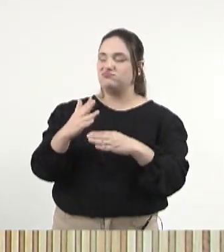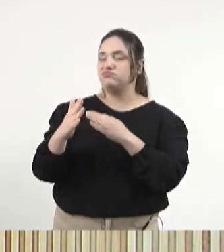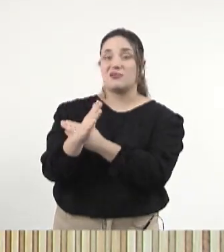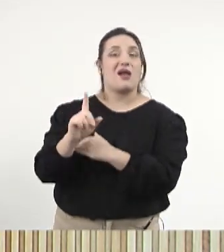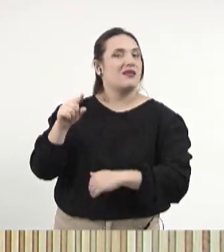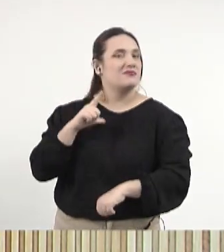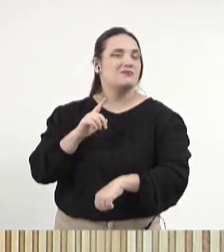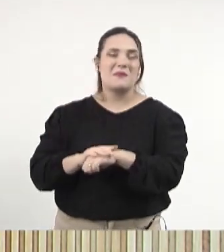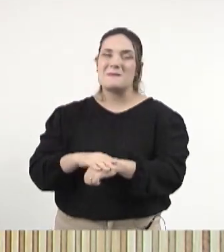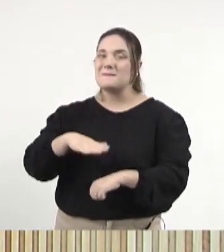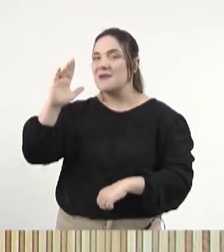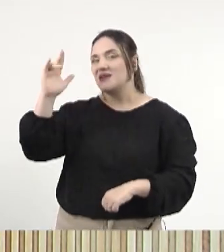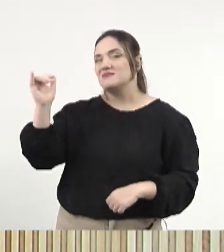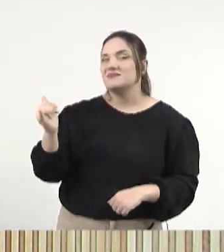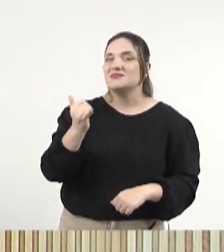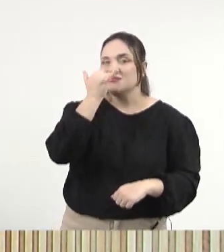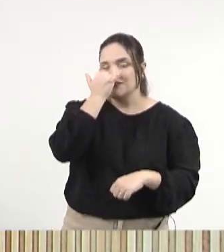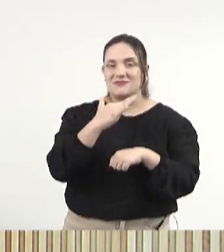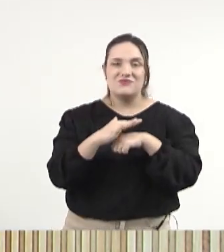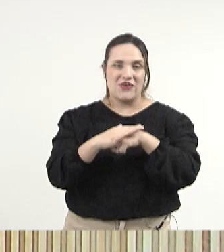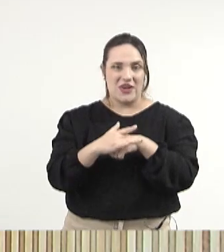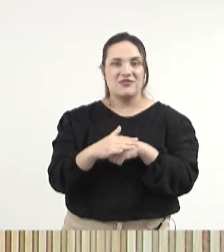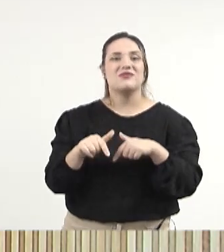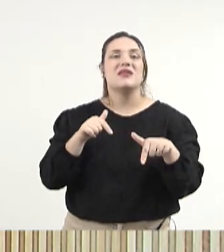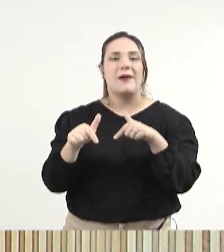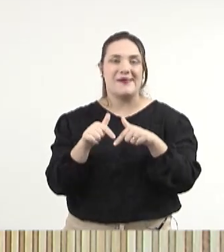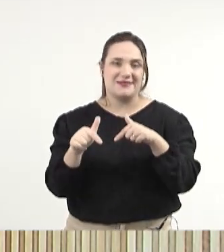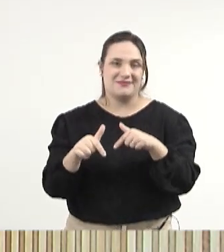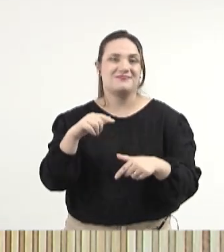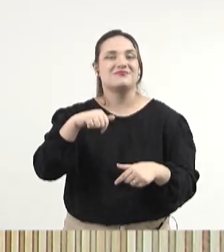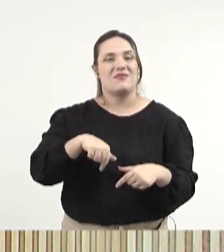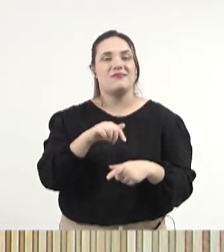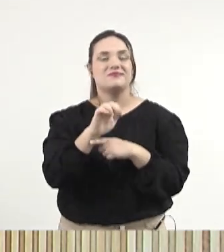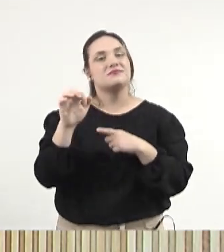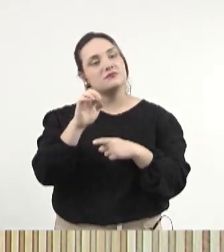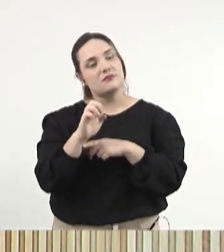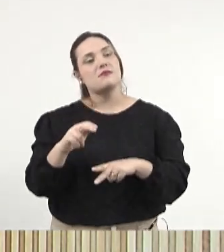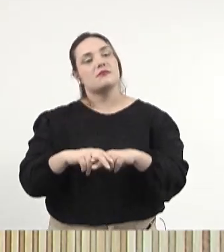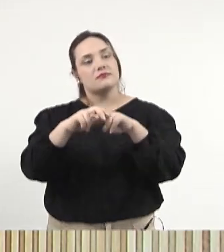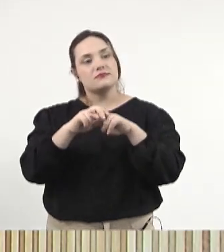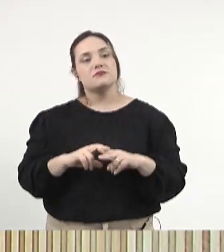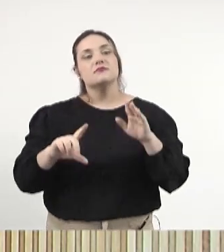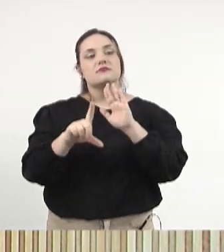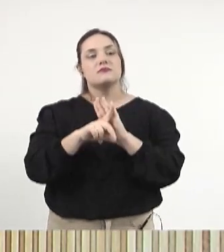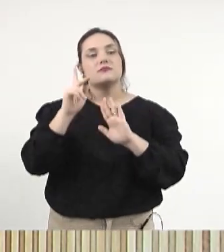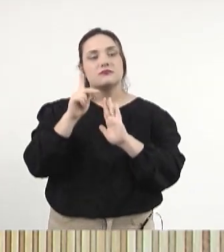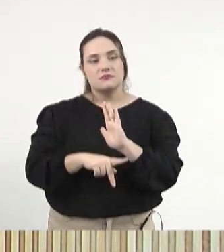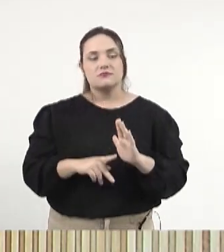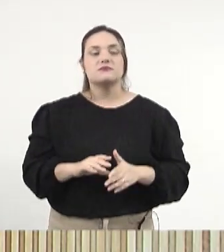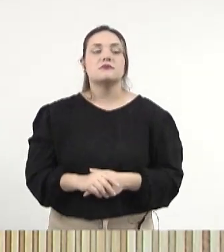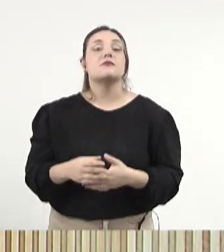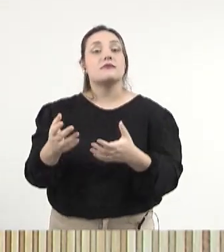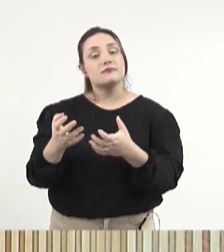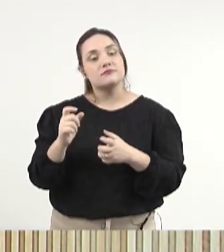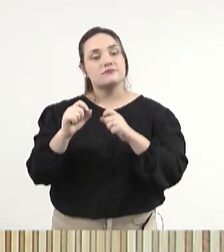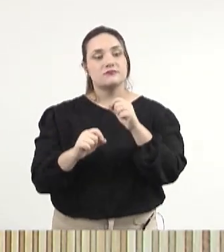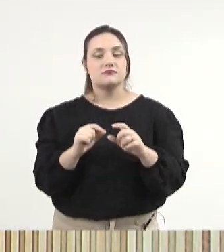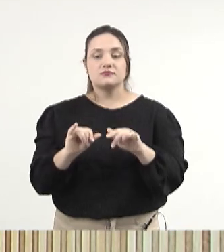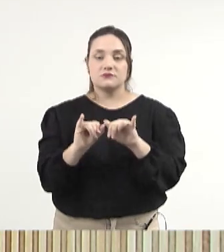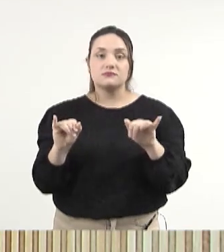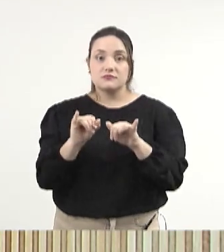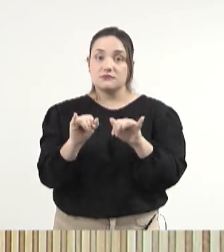das maiores causas de acidentes de trabalho aqui no nosso estado. Então, por meio desse projeto de lei, a deputada quer promover